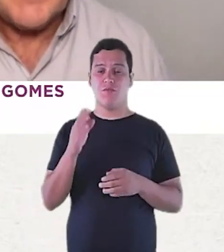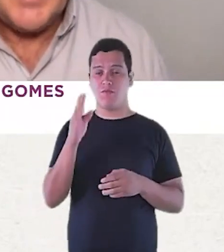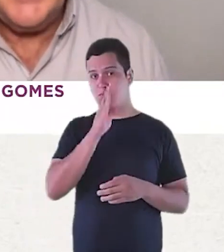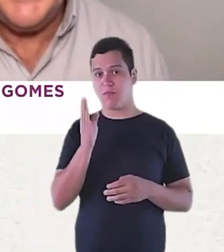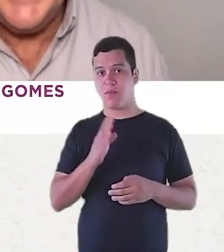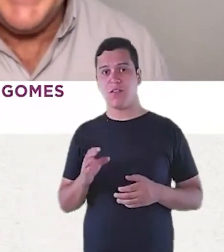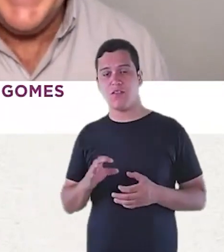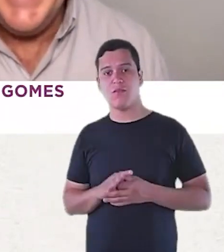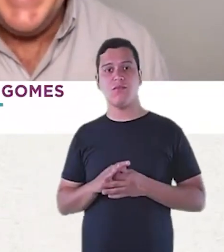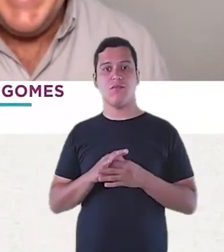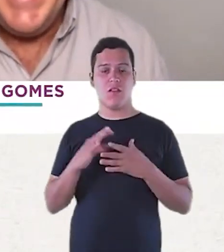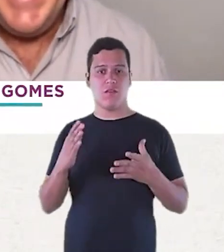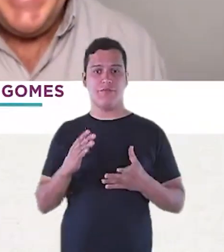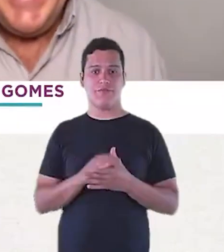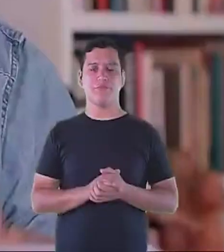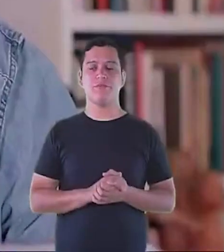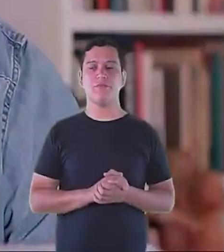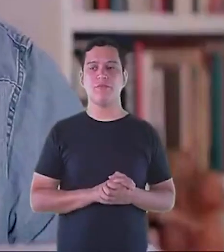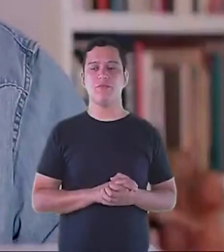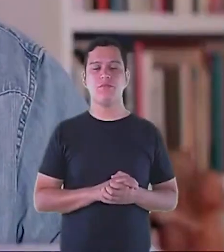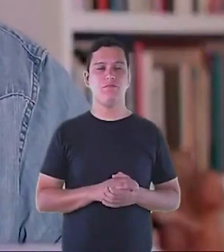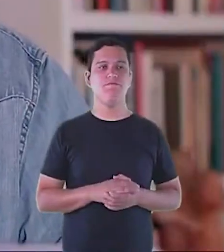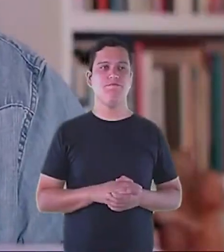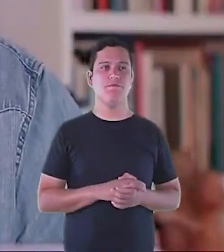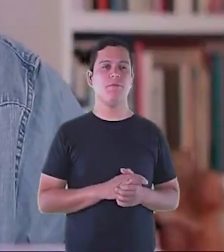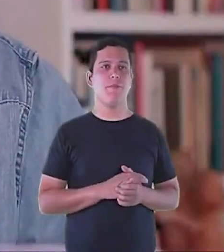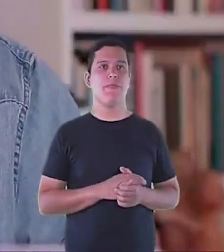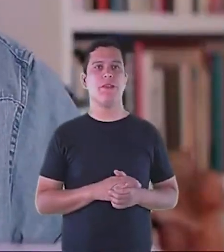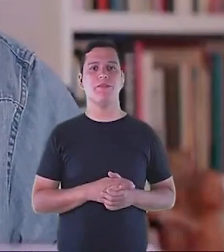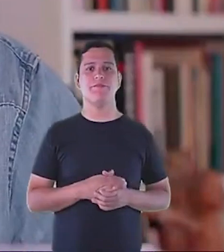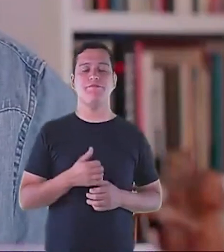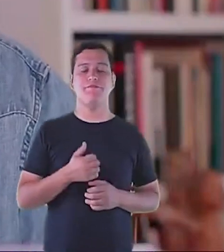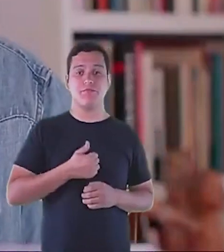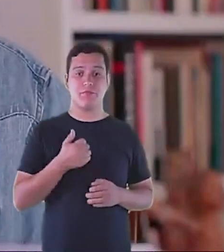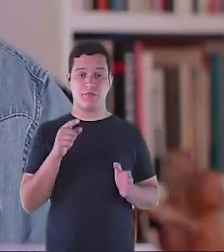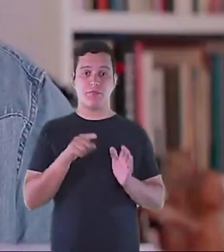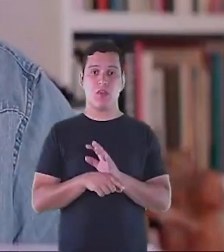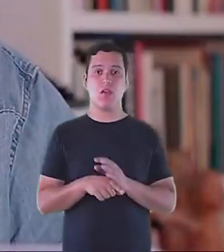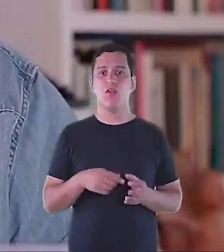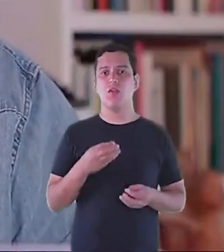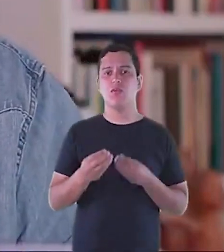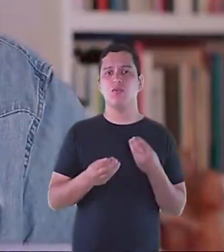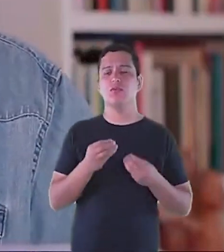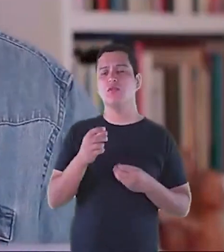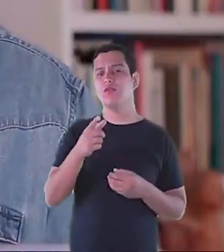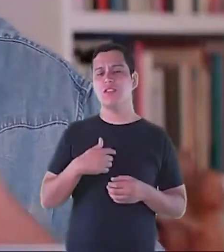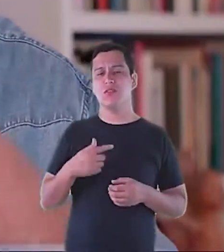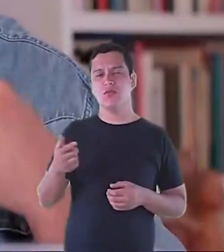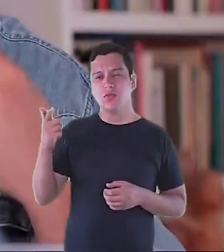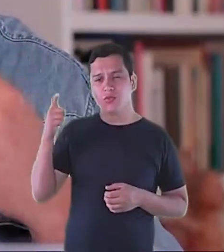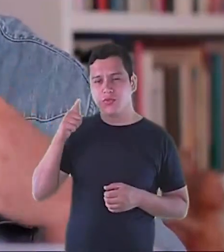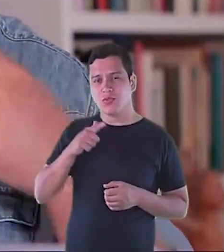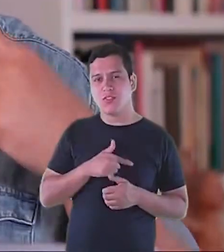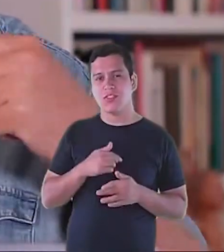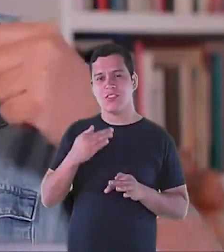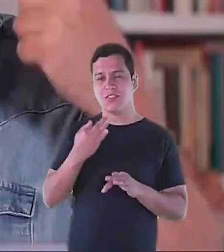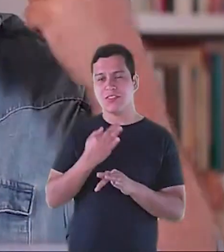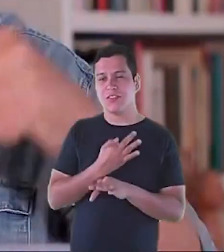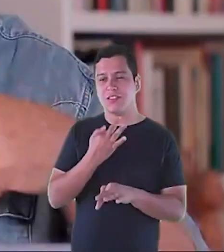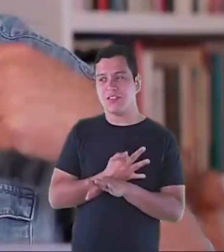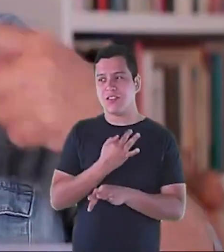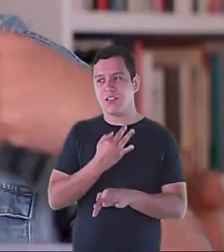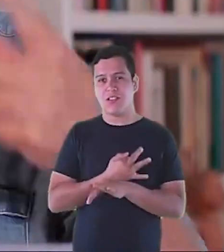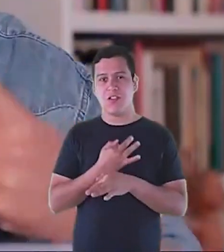Vambora. Primeira pergunta. Como é que você resistiu a contar